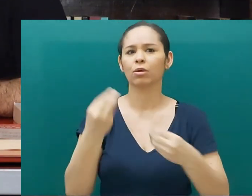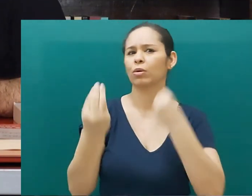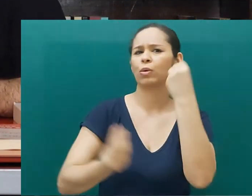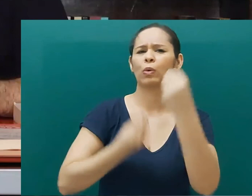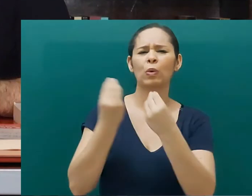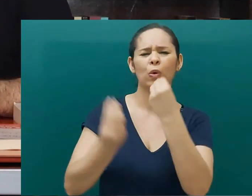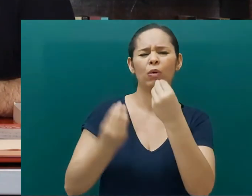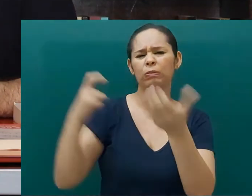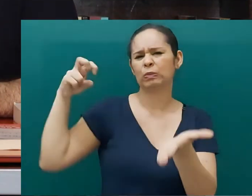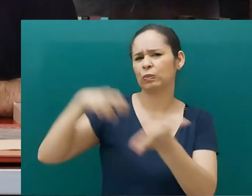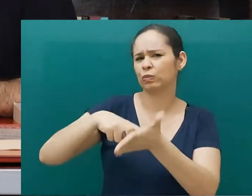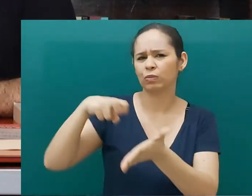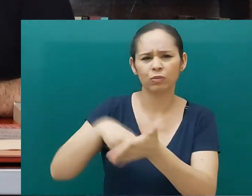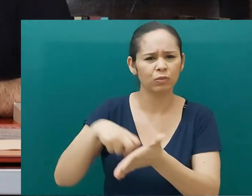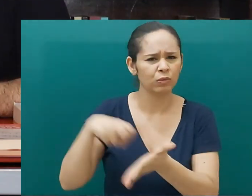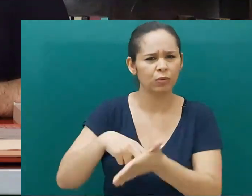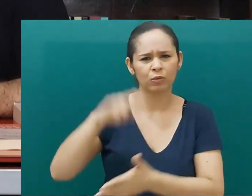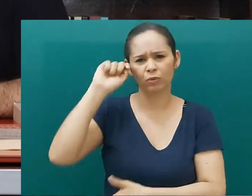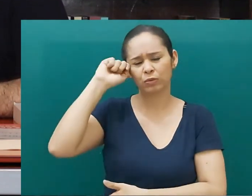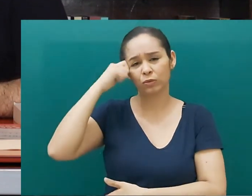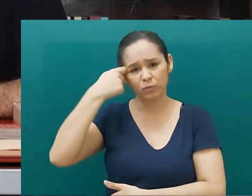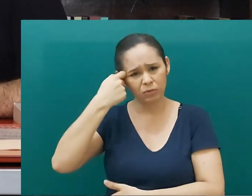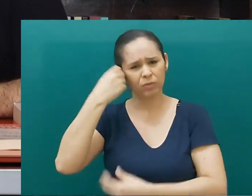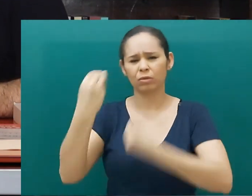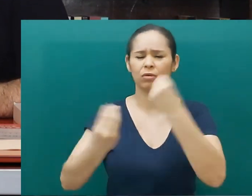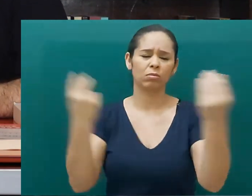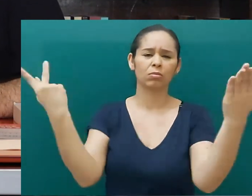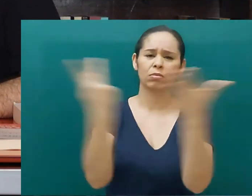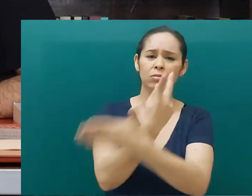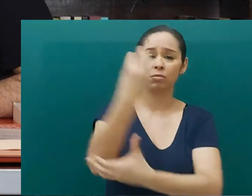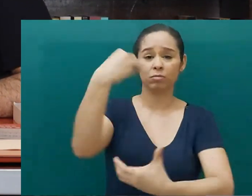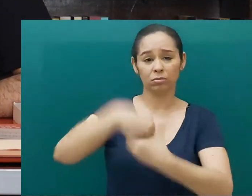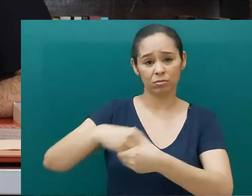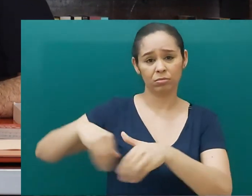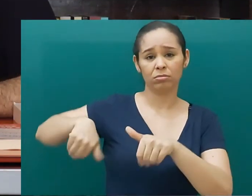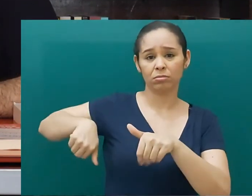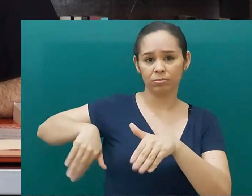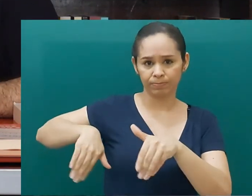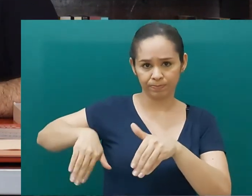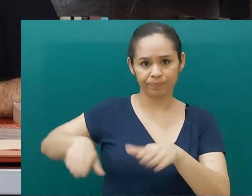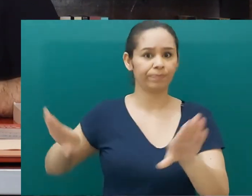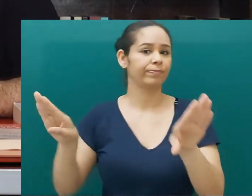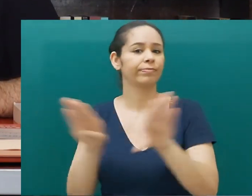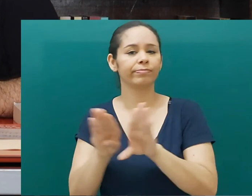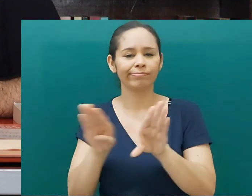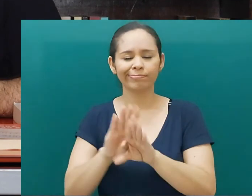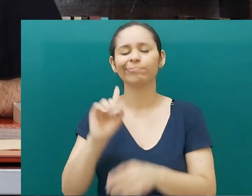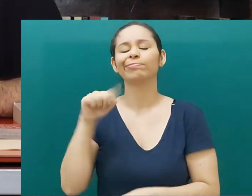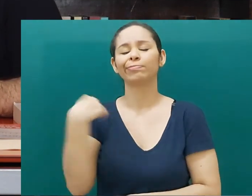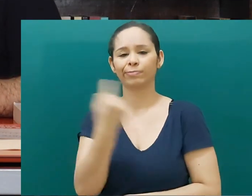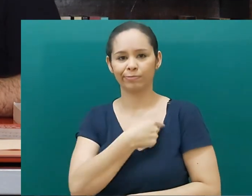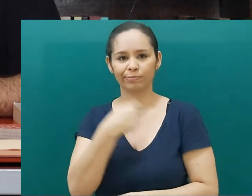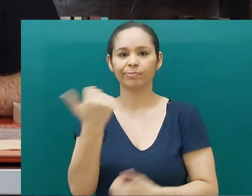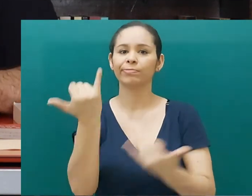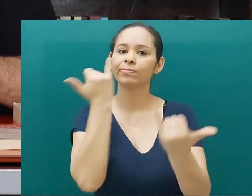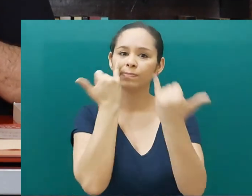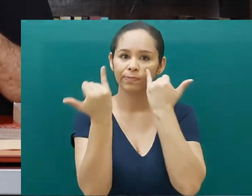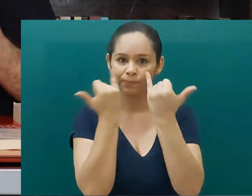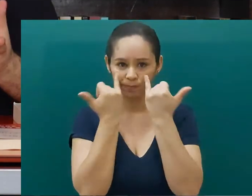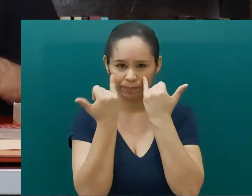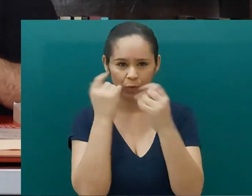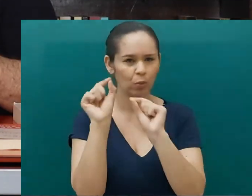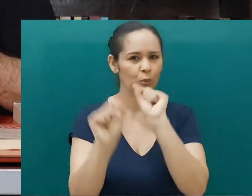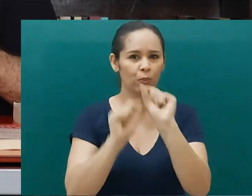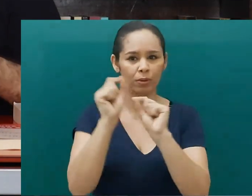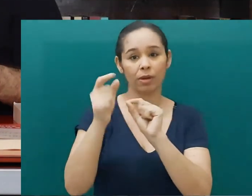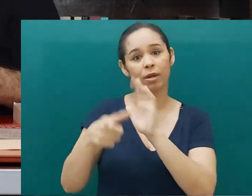e malvada que aconteceu na Guiana Francesa, né? Uma coisa interessante que tem hoje é que, como